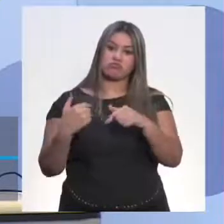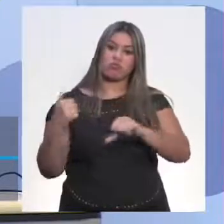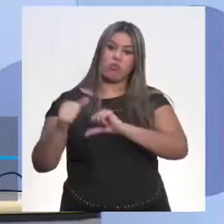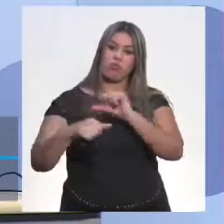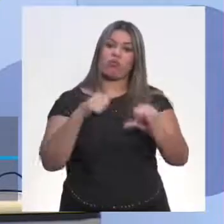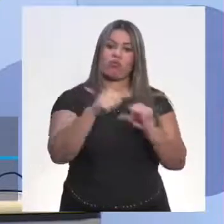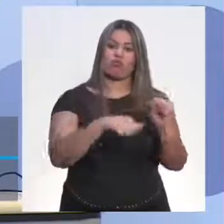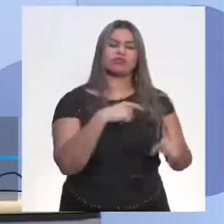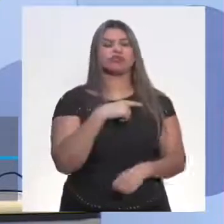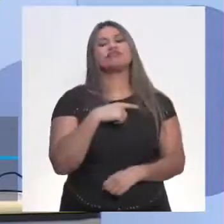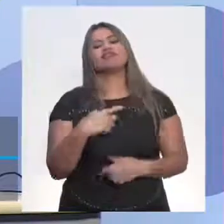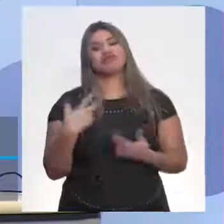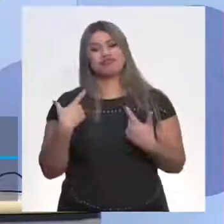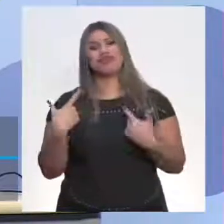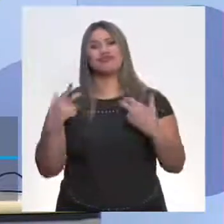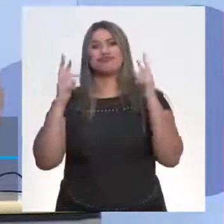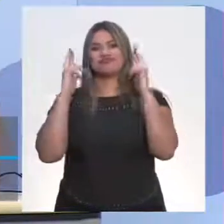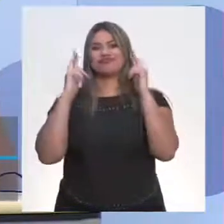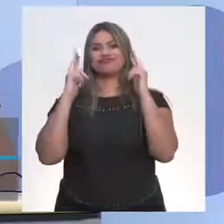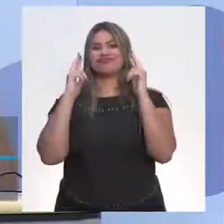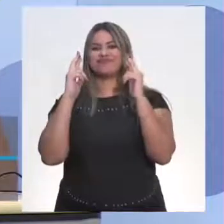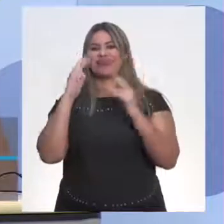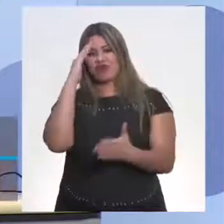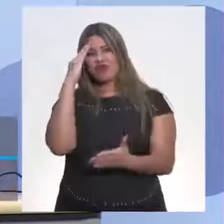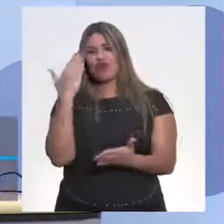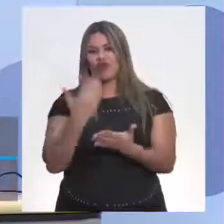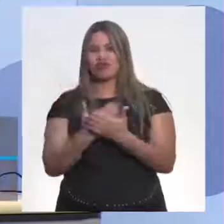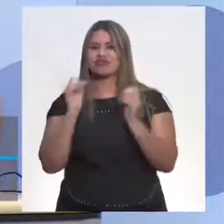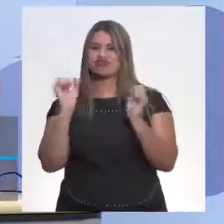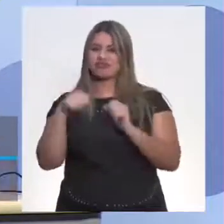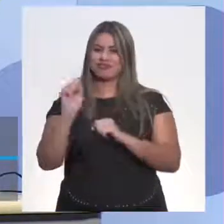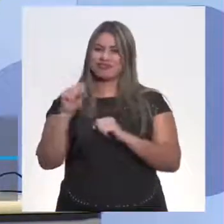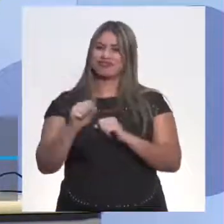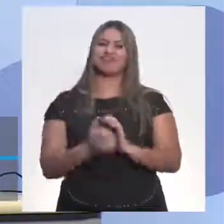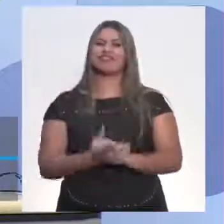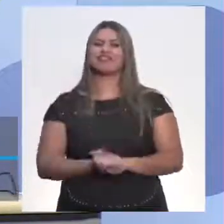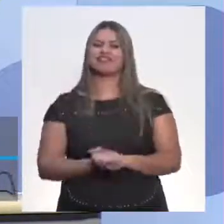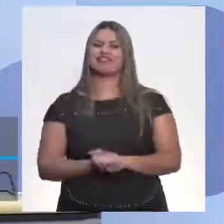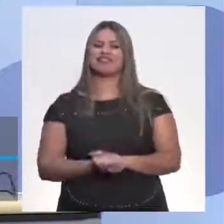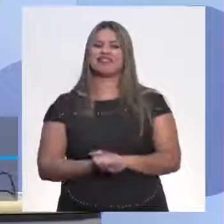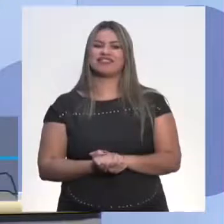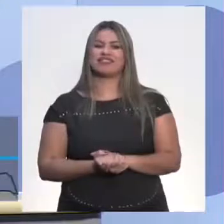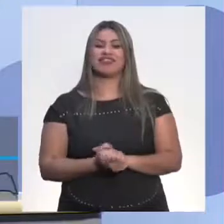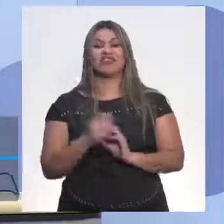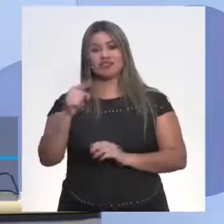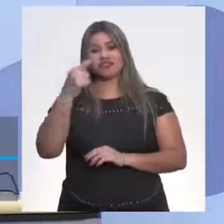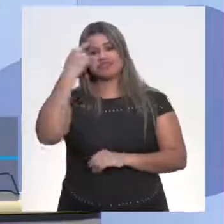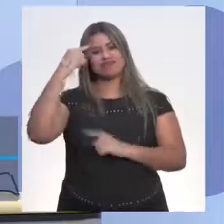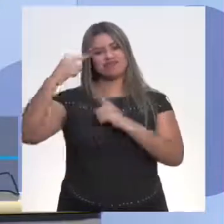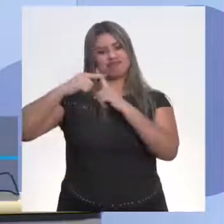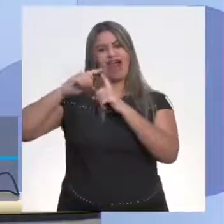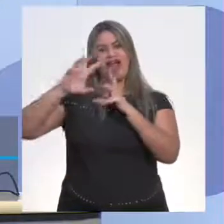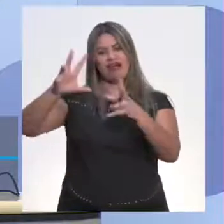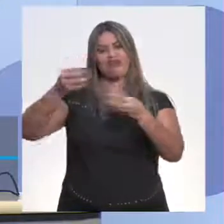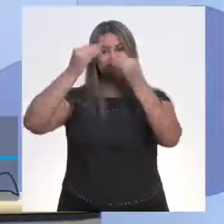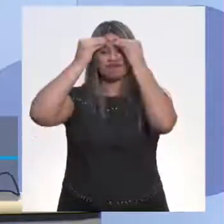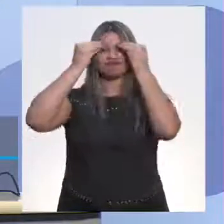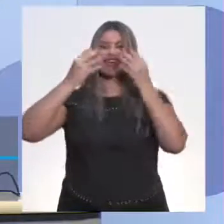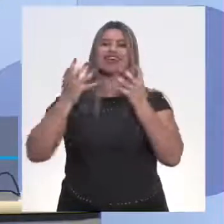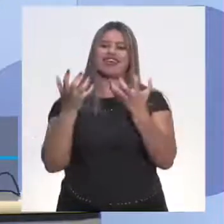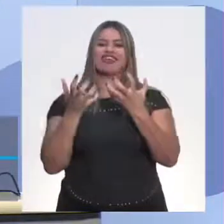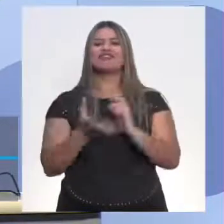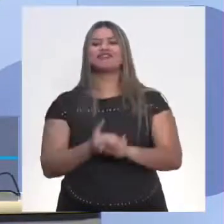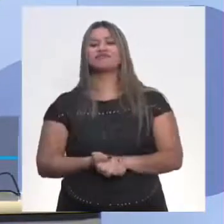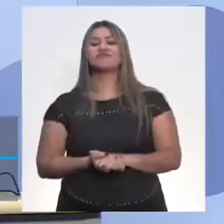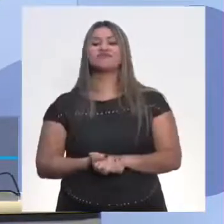eu realmente espero que sim tenho fé no que você falou isso até otimismo Tá vou pegar esse otimismo para mim aí e a Lisa